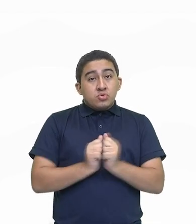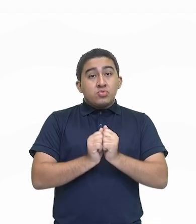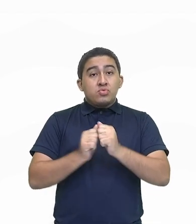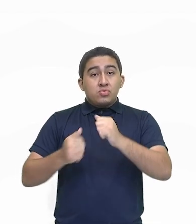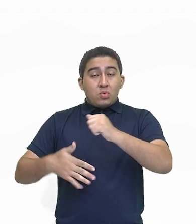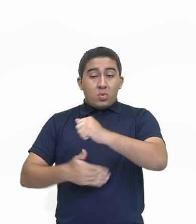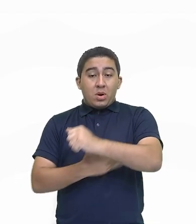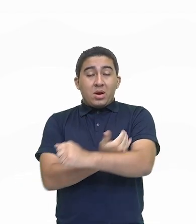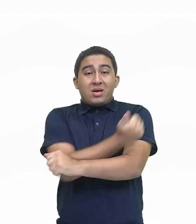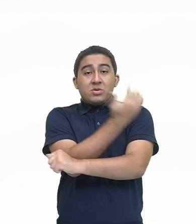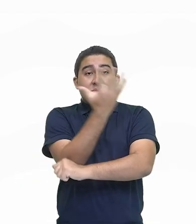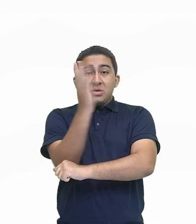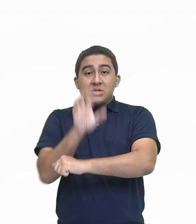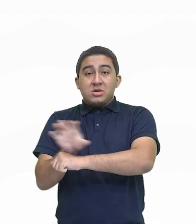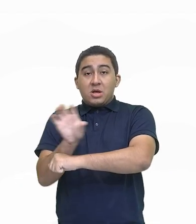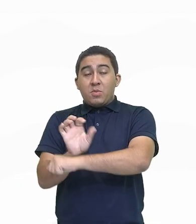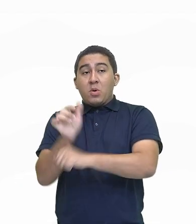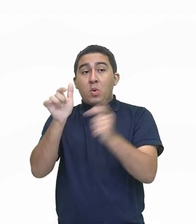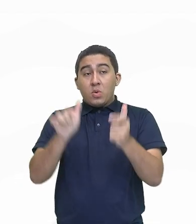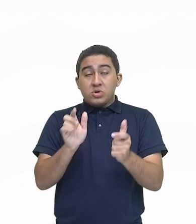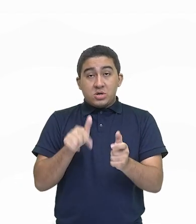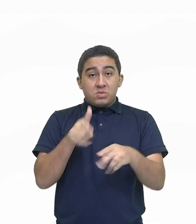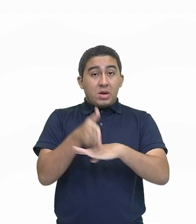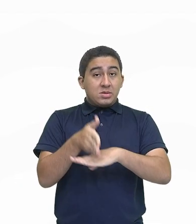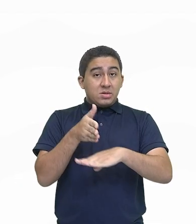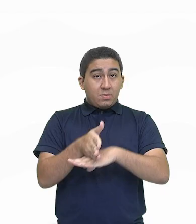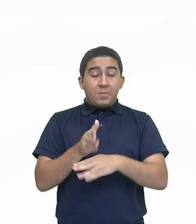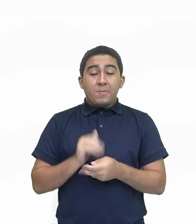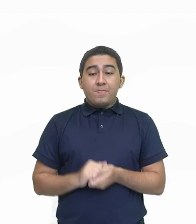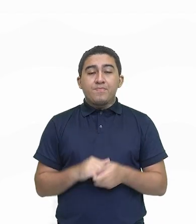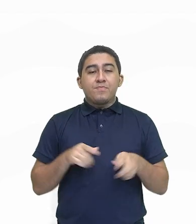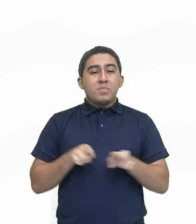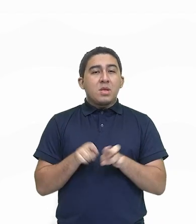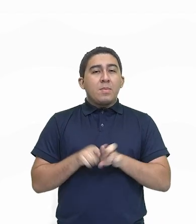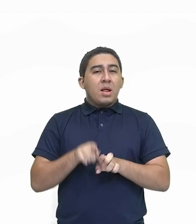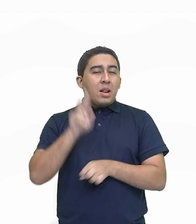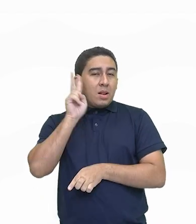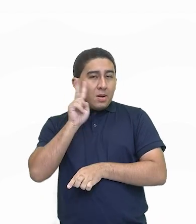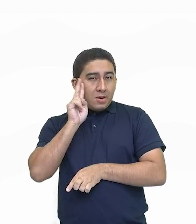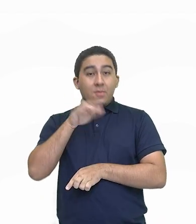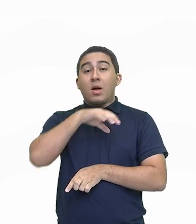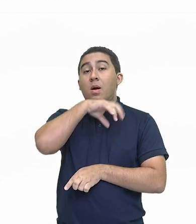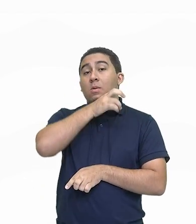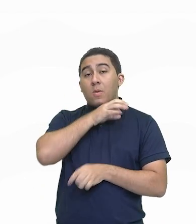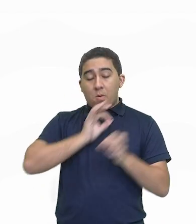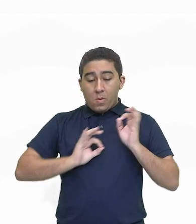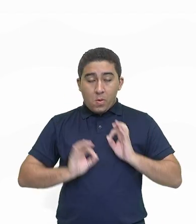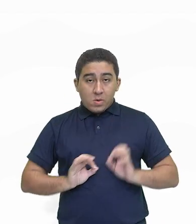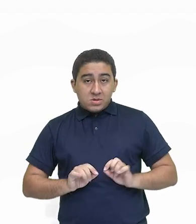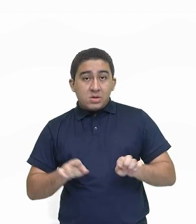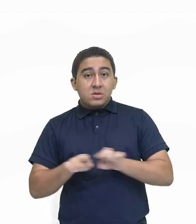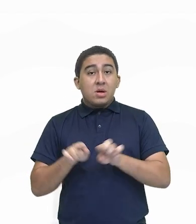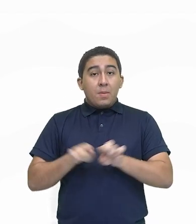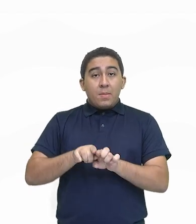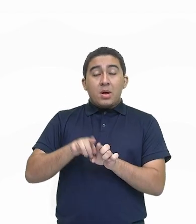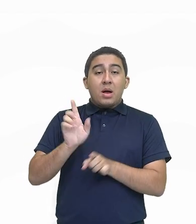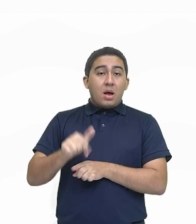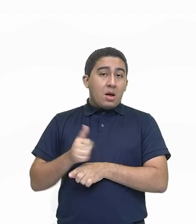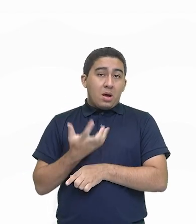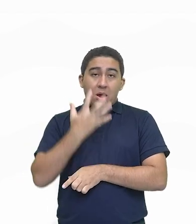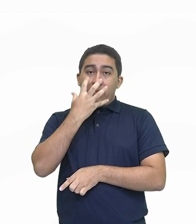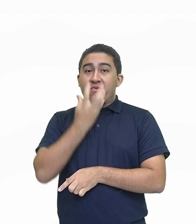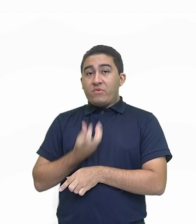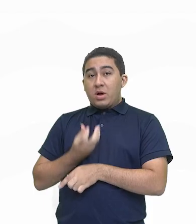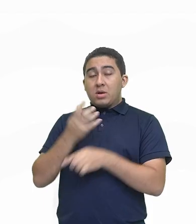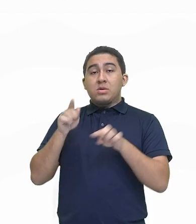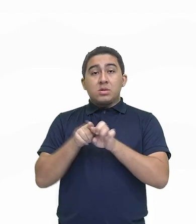onde eles estão inseridos. E aí, aquela onça, a capivara e as plantas que estão